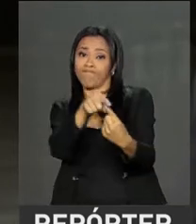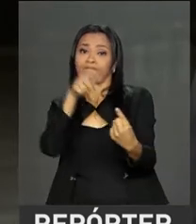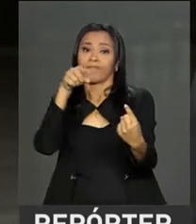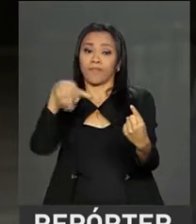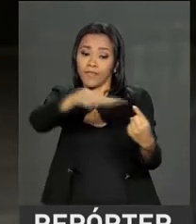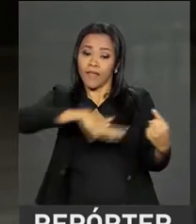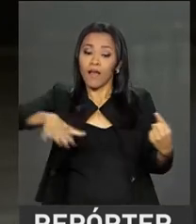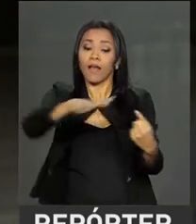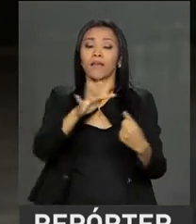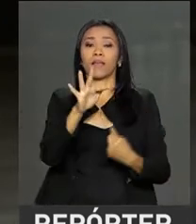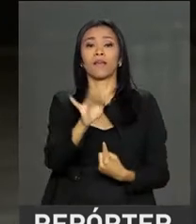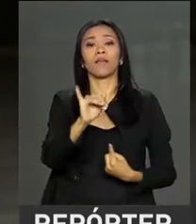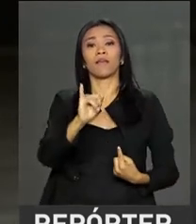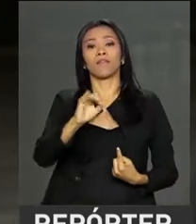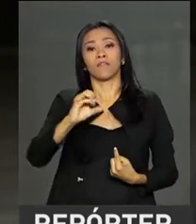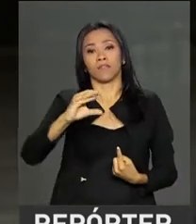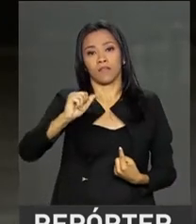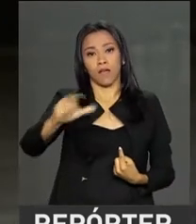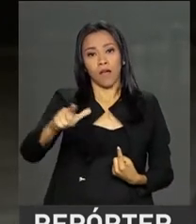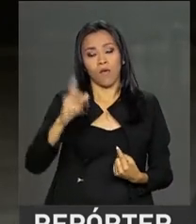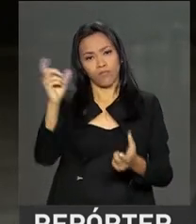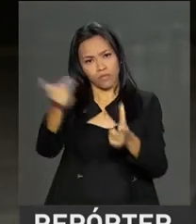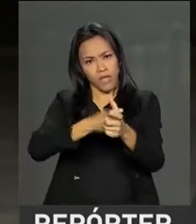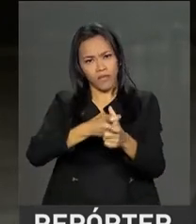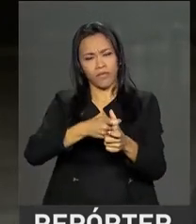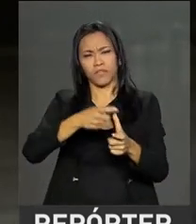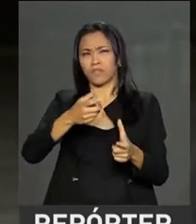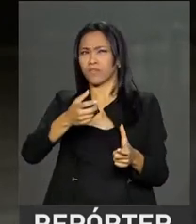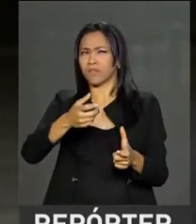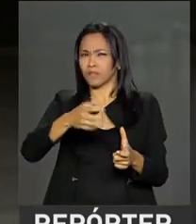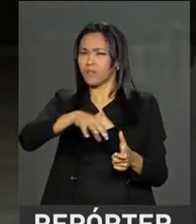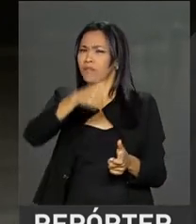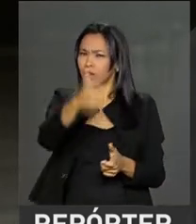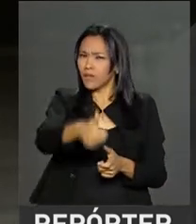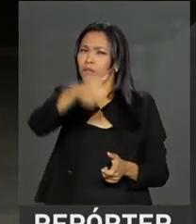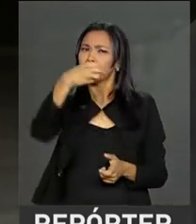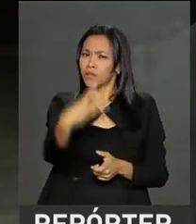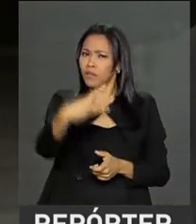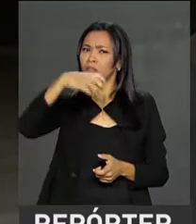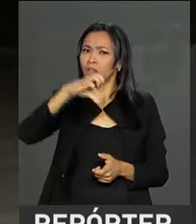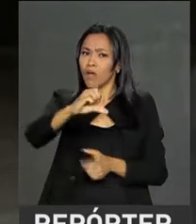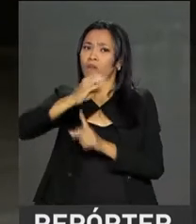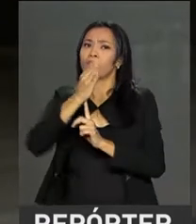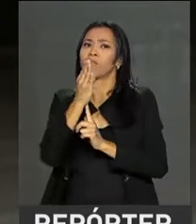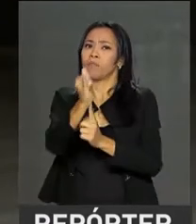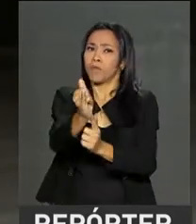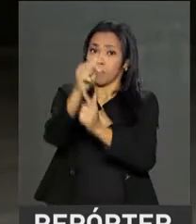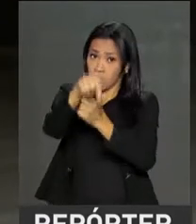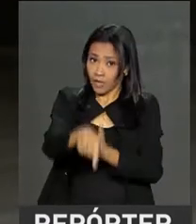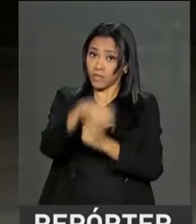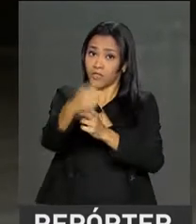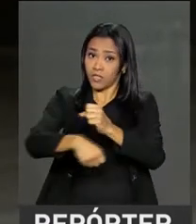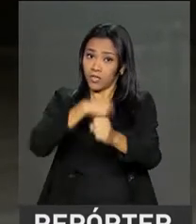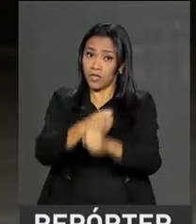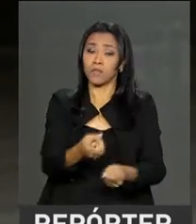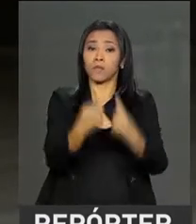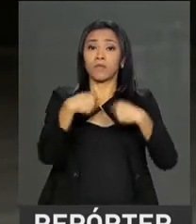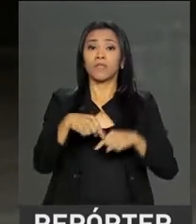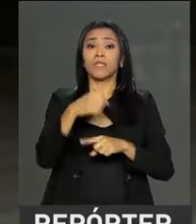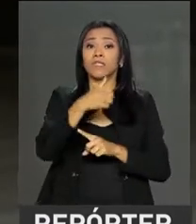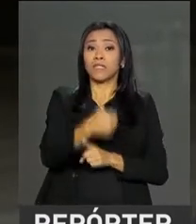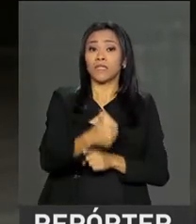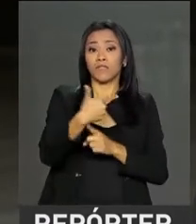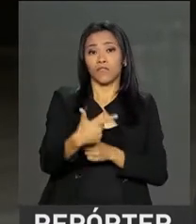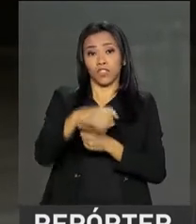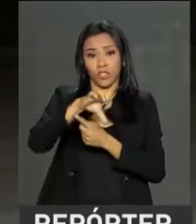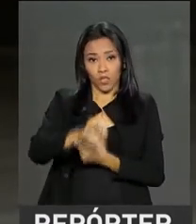aí elas definir um déficit da ordem de 139 bilhões de reais para este ano e 129 bilhões